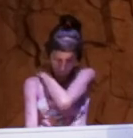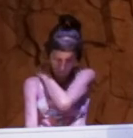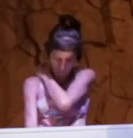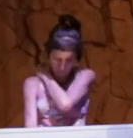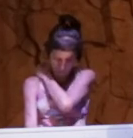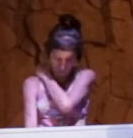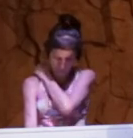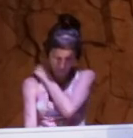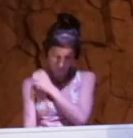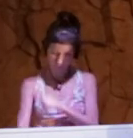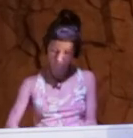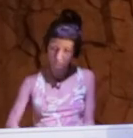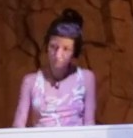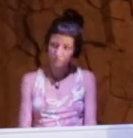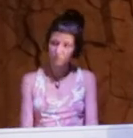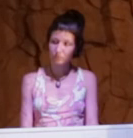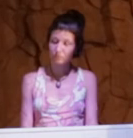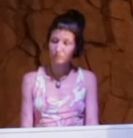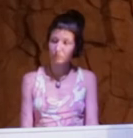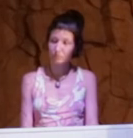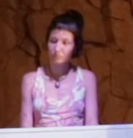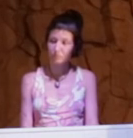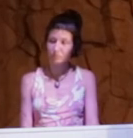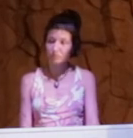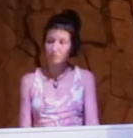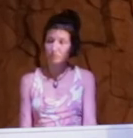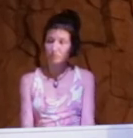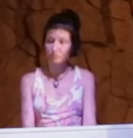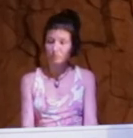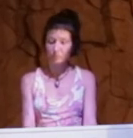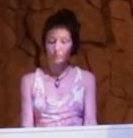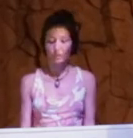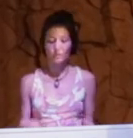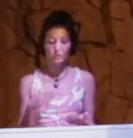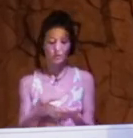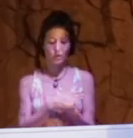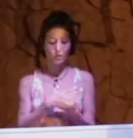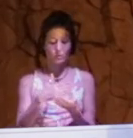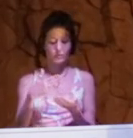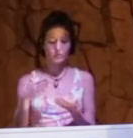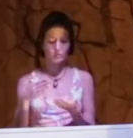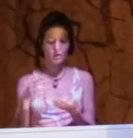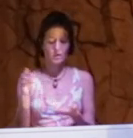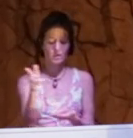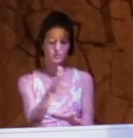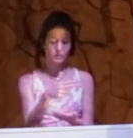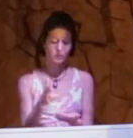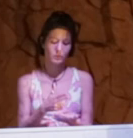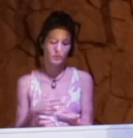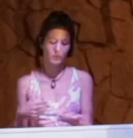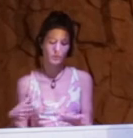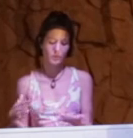veios da madeira. Então isso me interessa muito. Então, quando fui começar a produzir minhas imagens, eu queria também uma